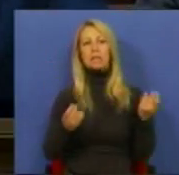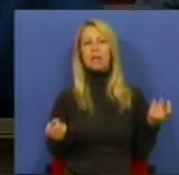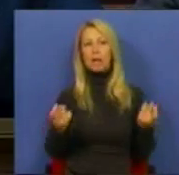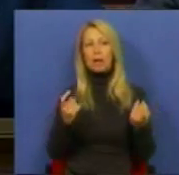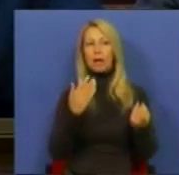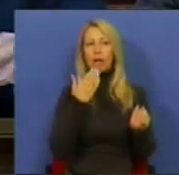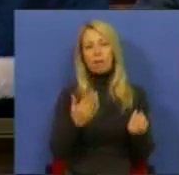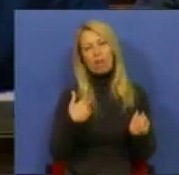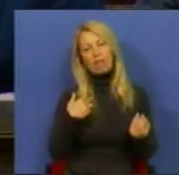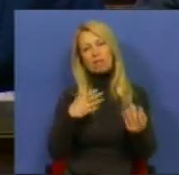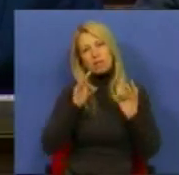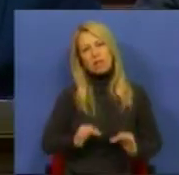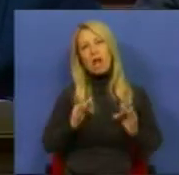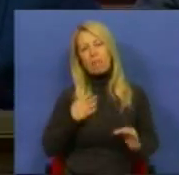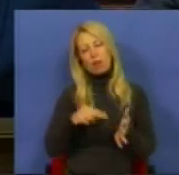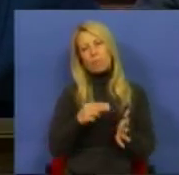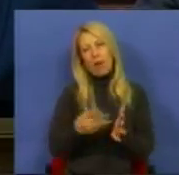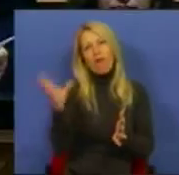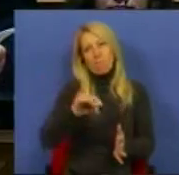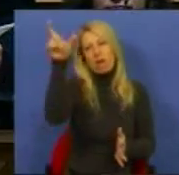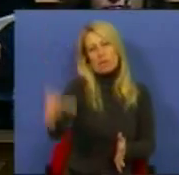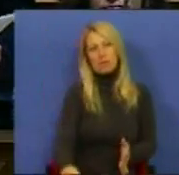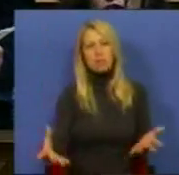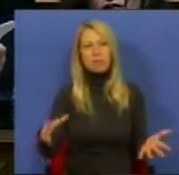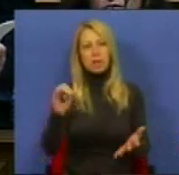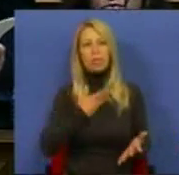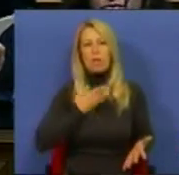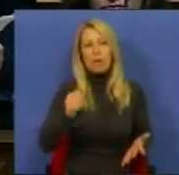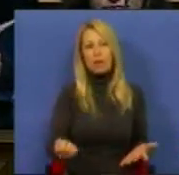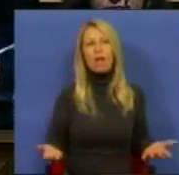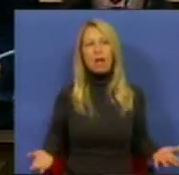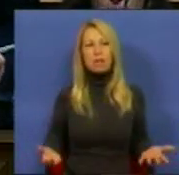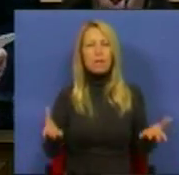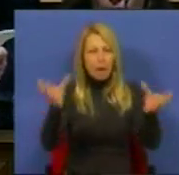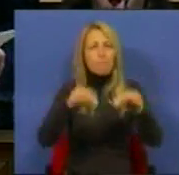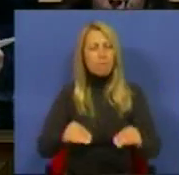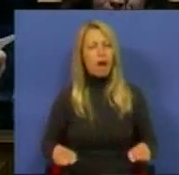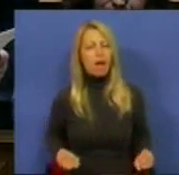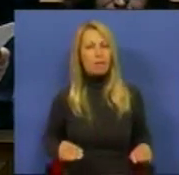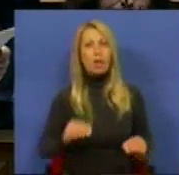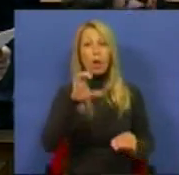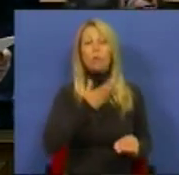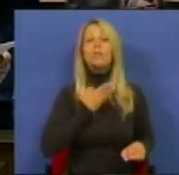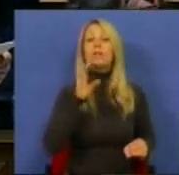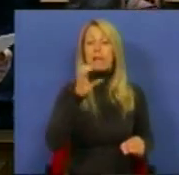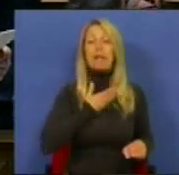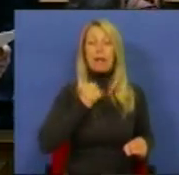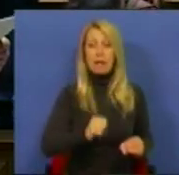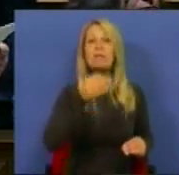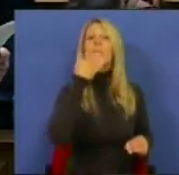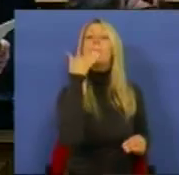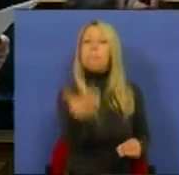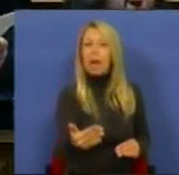seu grupo parlamentar. Muito bem. E não se fica por aqui o CDS. A resolução vai mais longe. O CDS pede-lhe, cito,